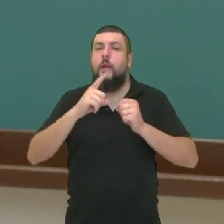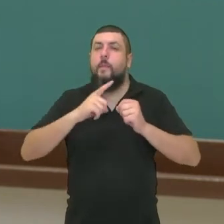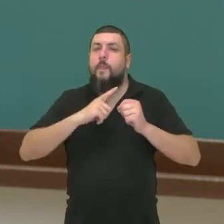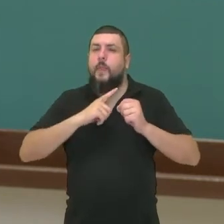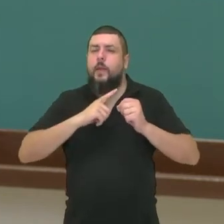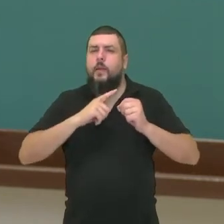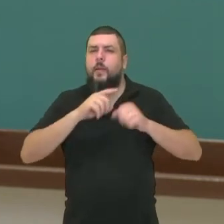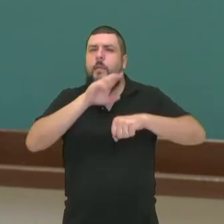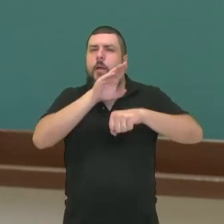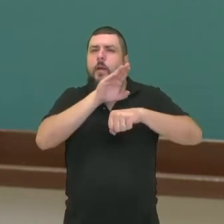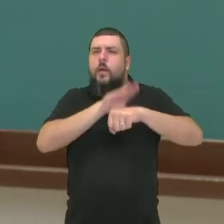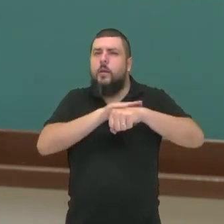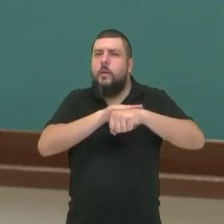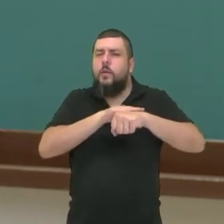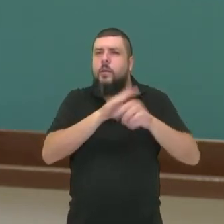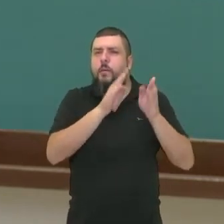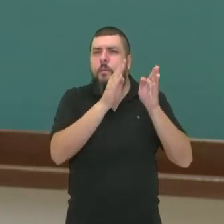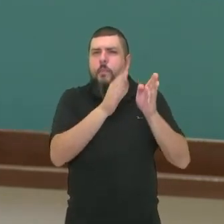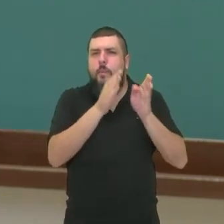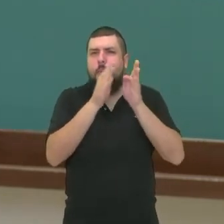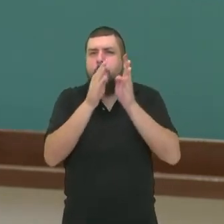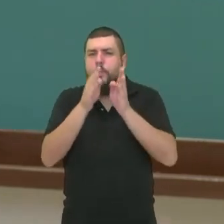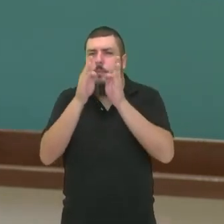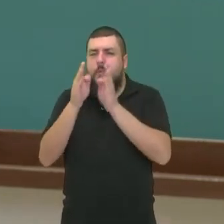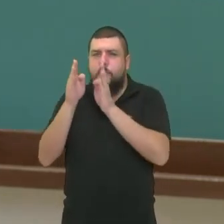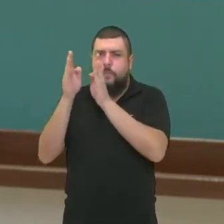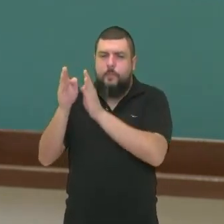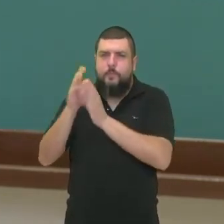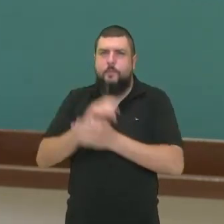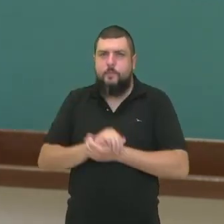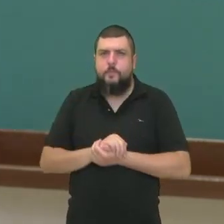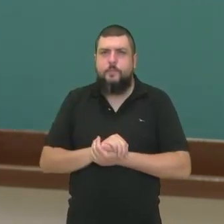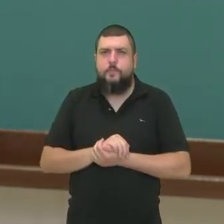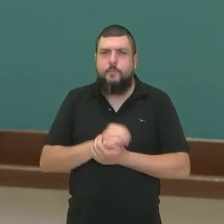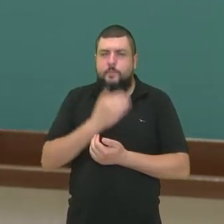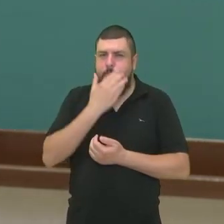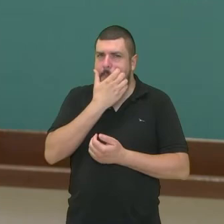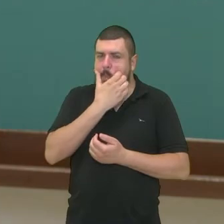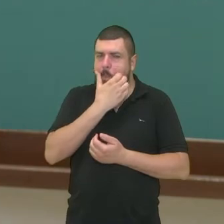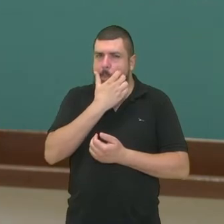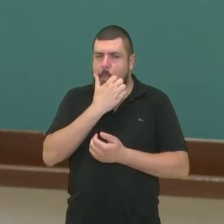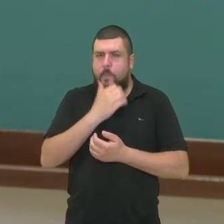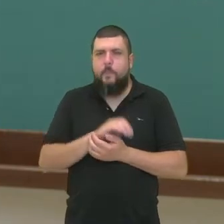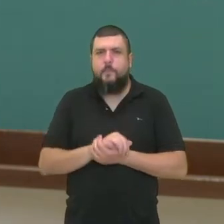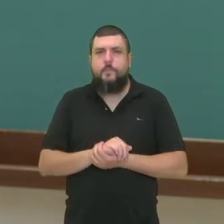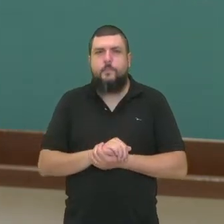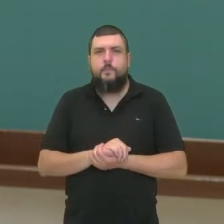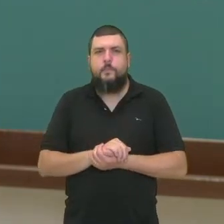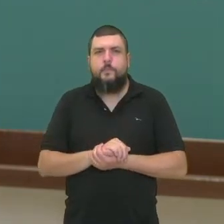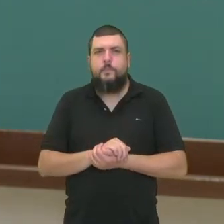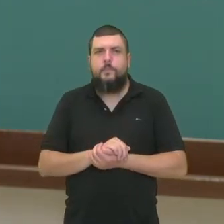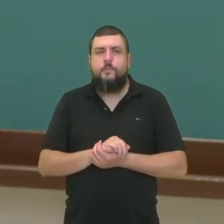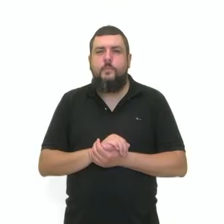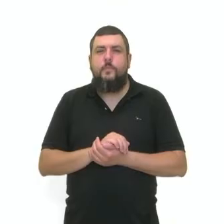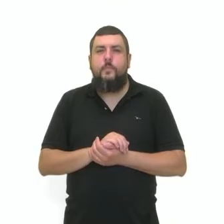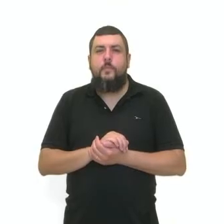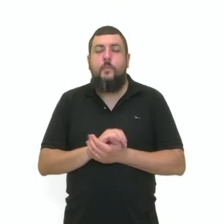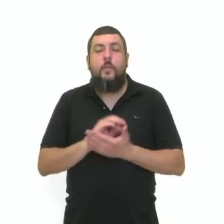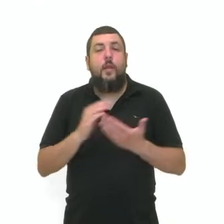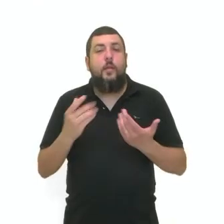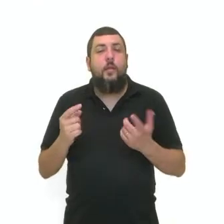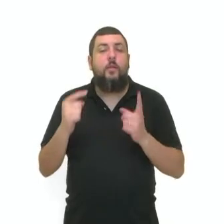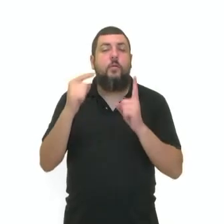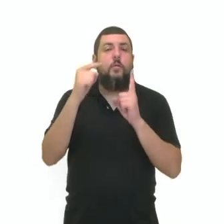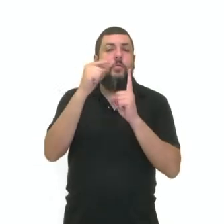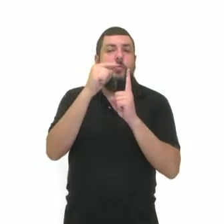compassos tem, né, o tempo de cada música, as notas musicais. Então, os tipos de compasso mais comum, né,